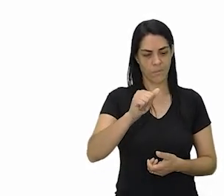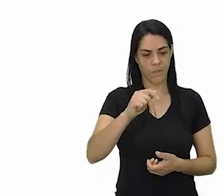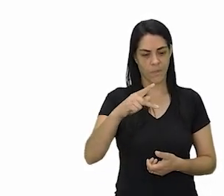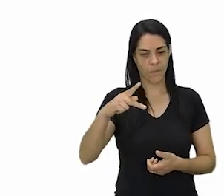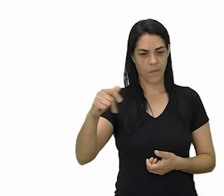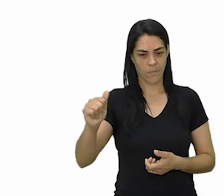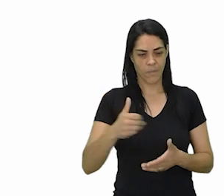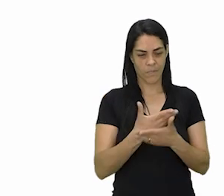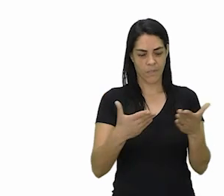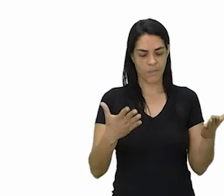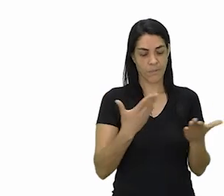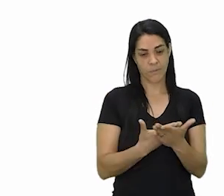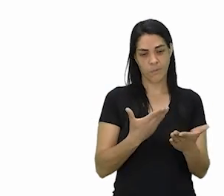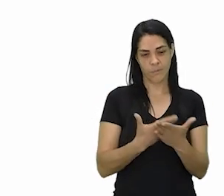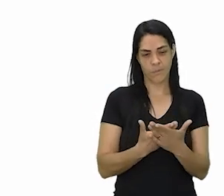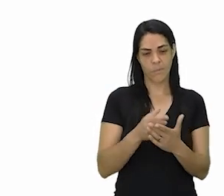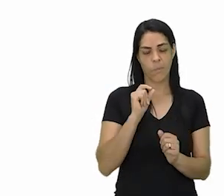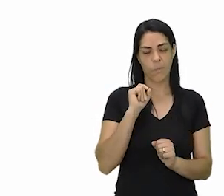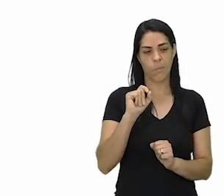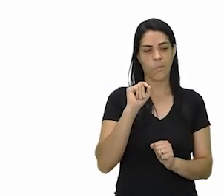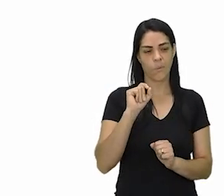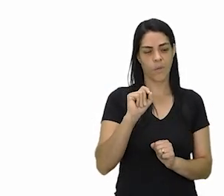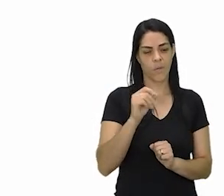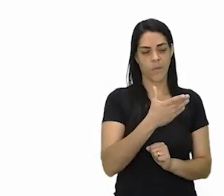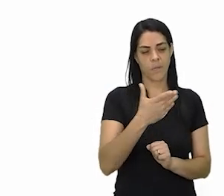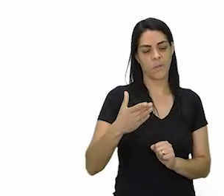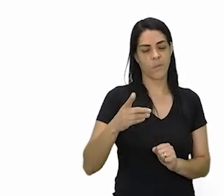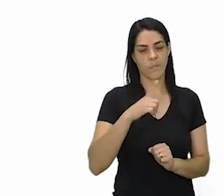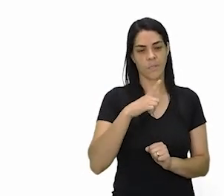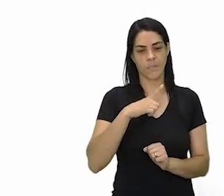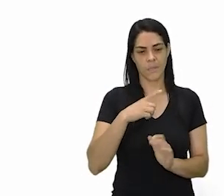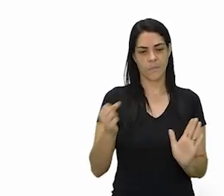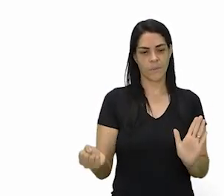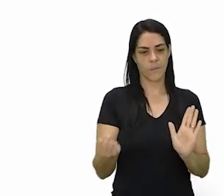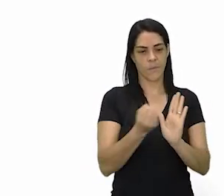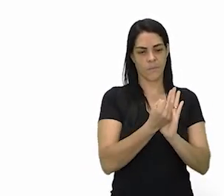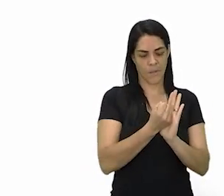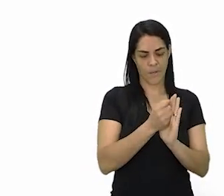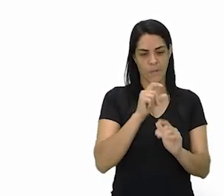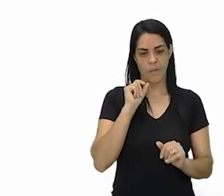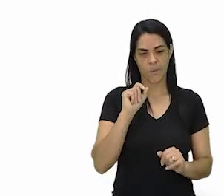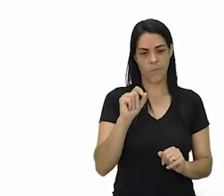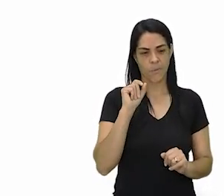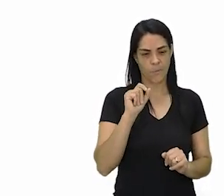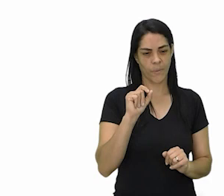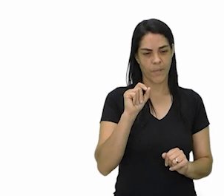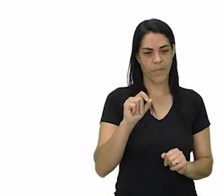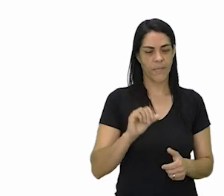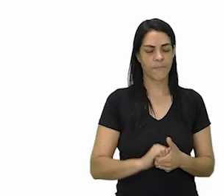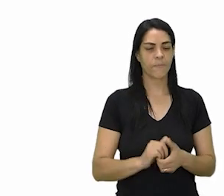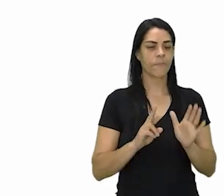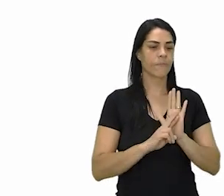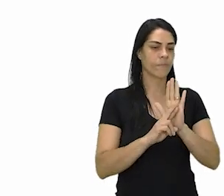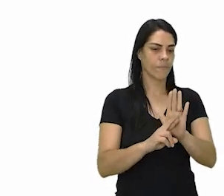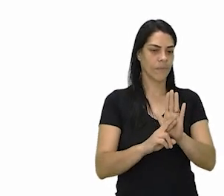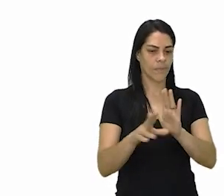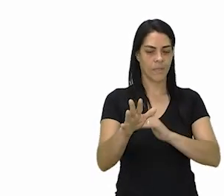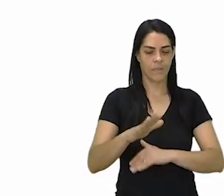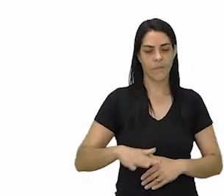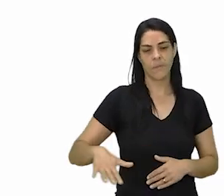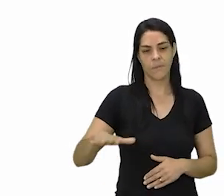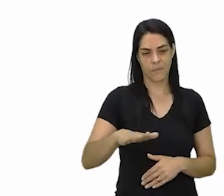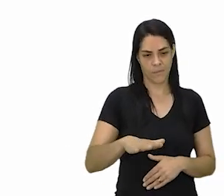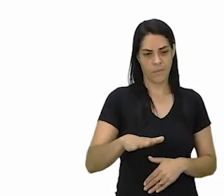gente estudou aí, nós temos símbolos que representam espaços